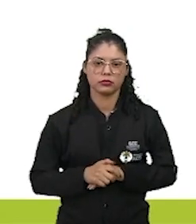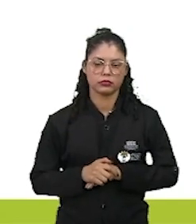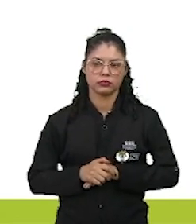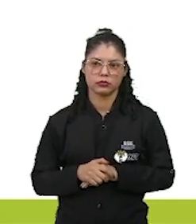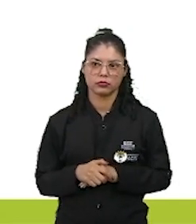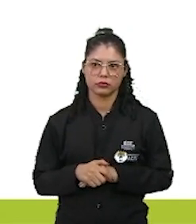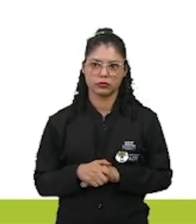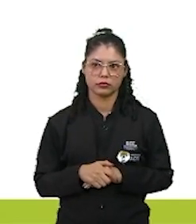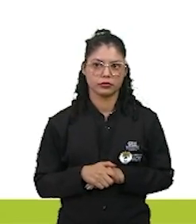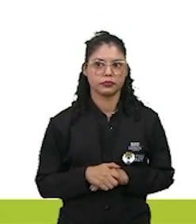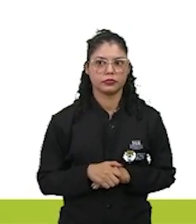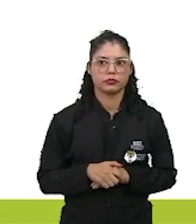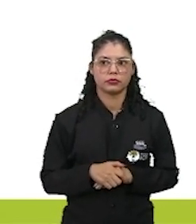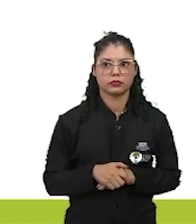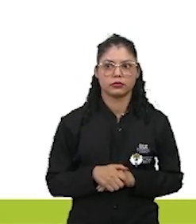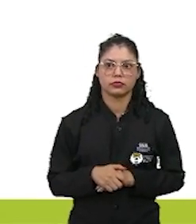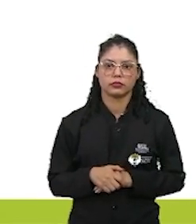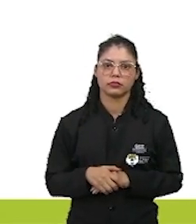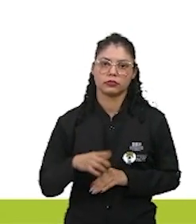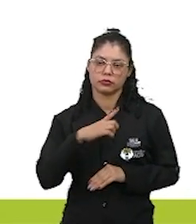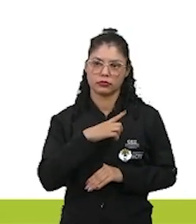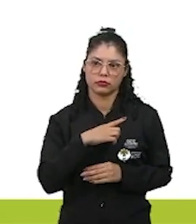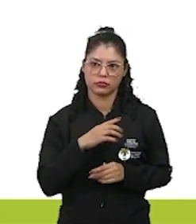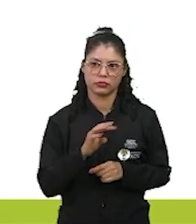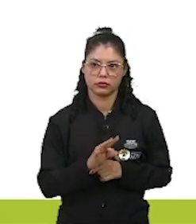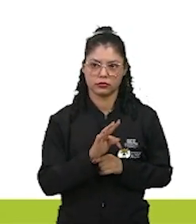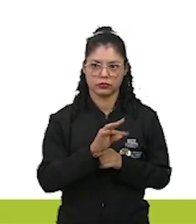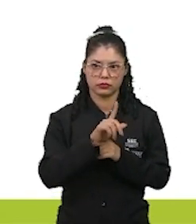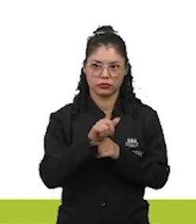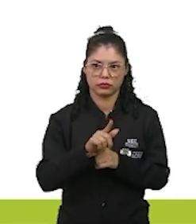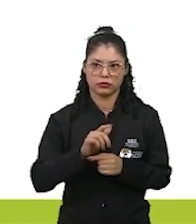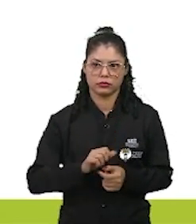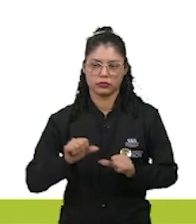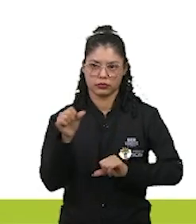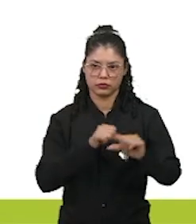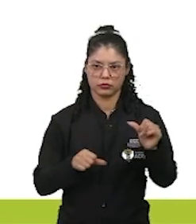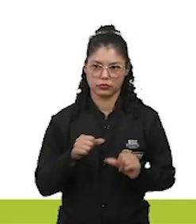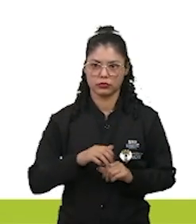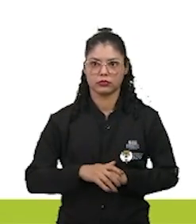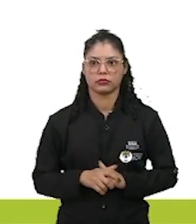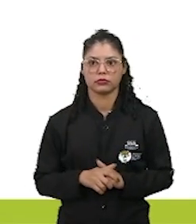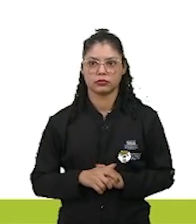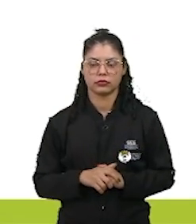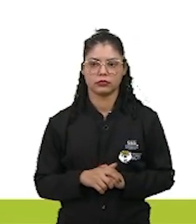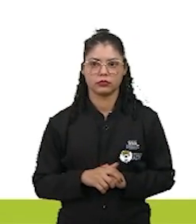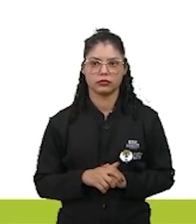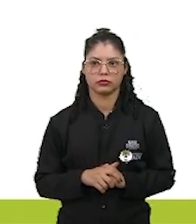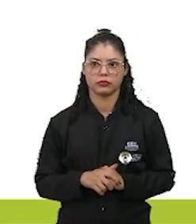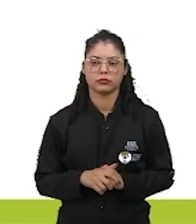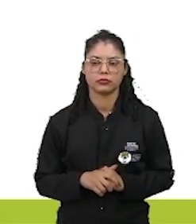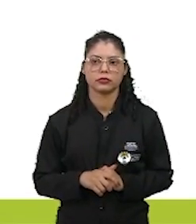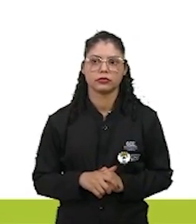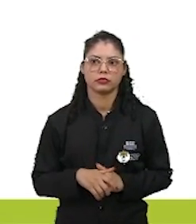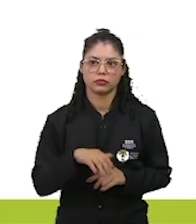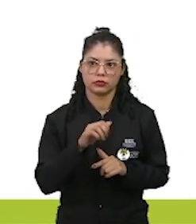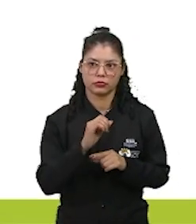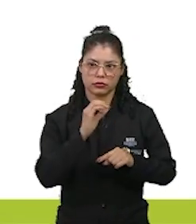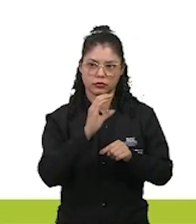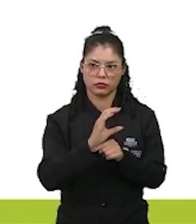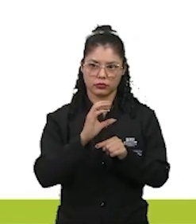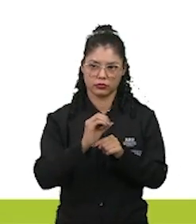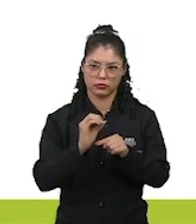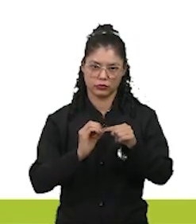não, gente. Ele troca o n pelo b, ou b pelo n. O coeficiente angular, ele chama de azinho, tá